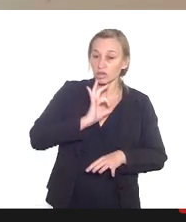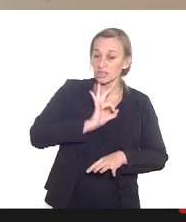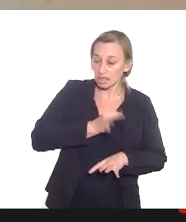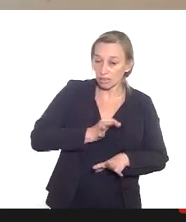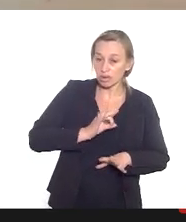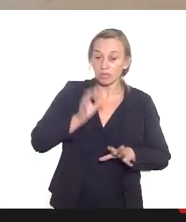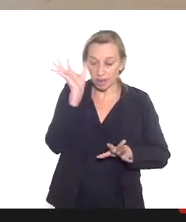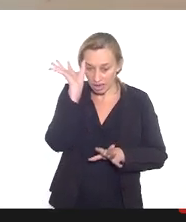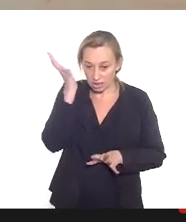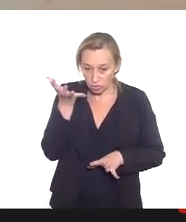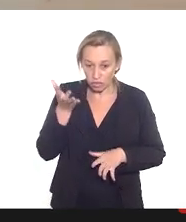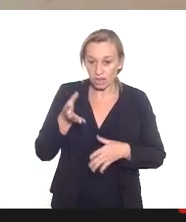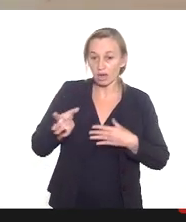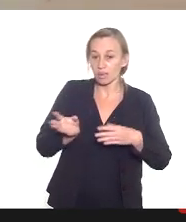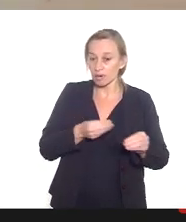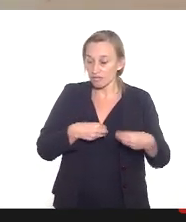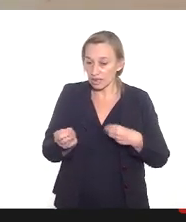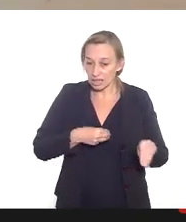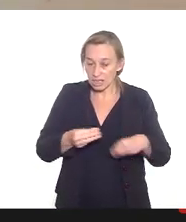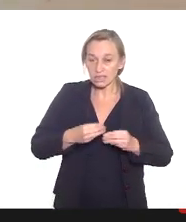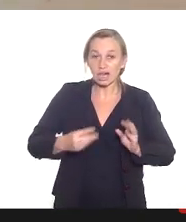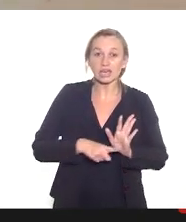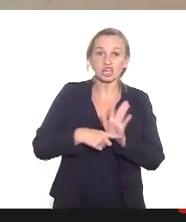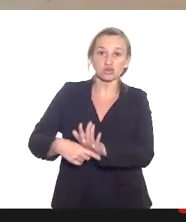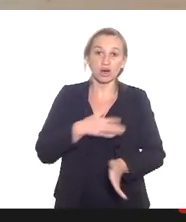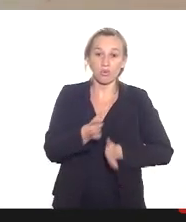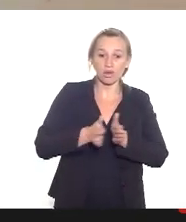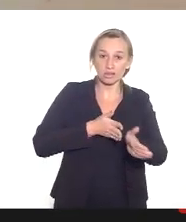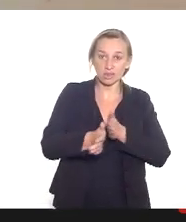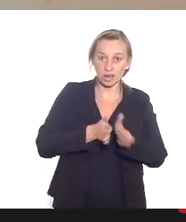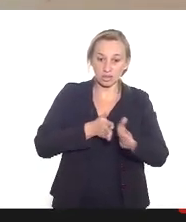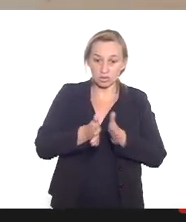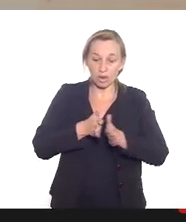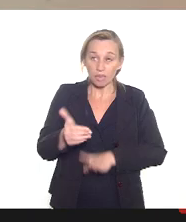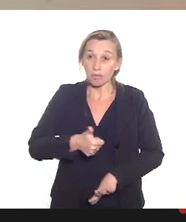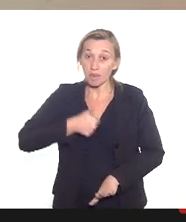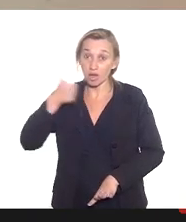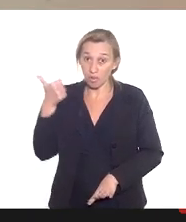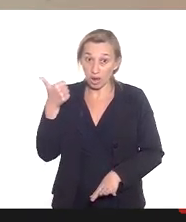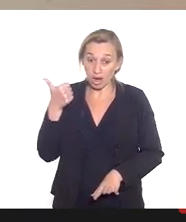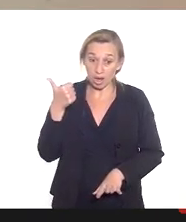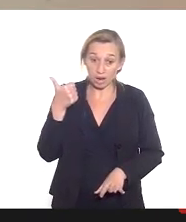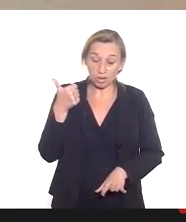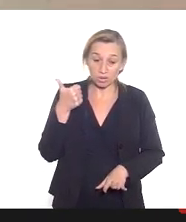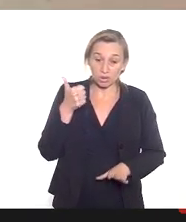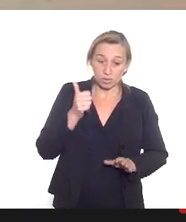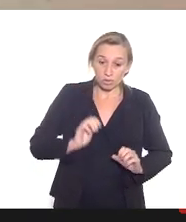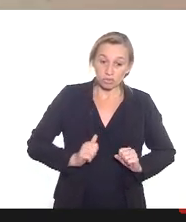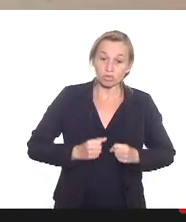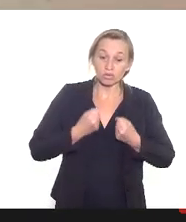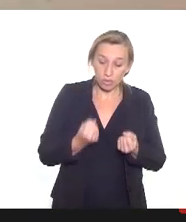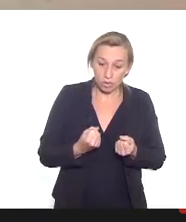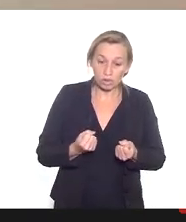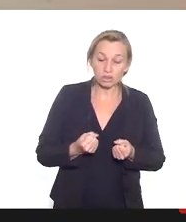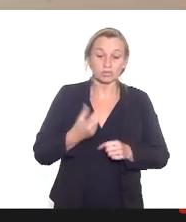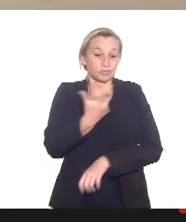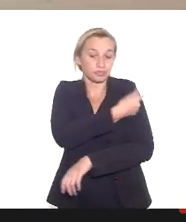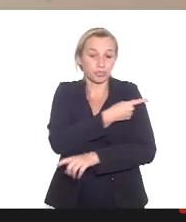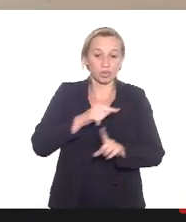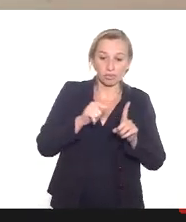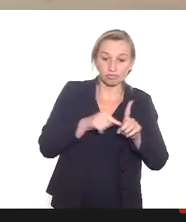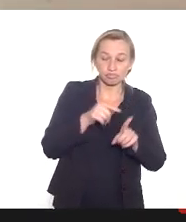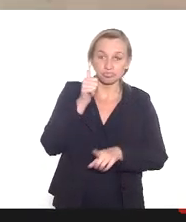tomar decisões para flexibilizar e para facilitar o acesso e melhorar o desempenho da vacinação da gestante do